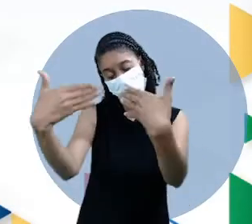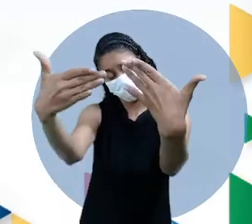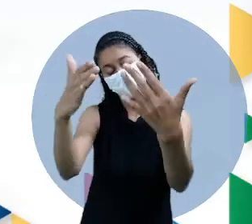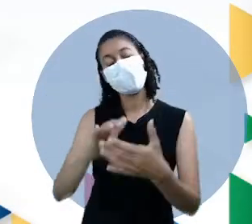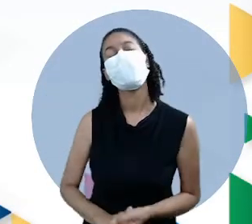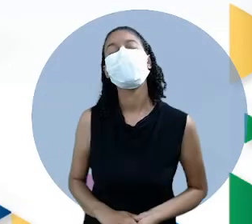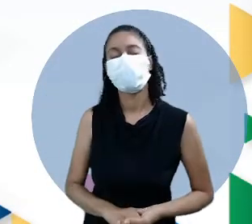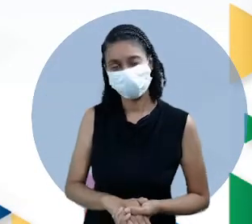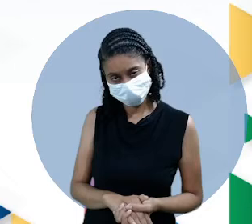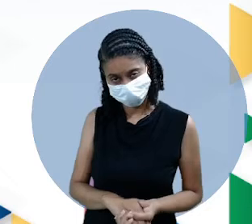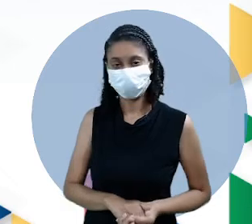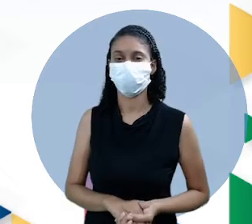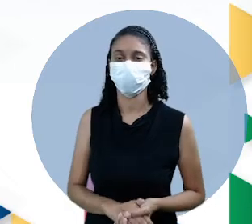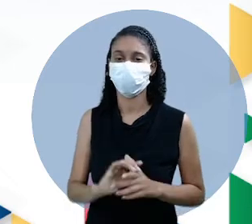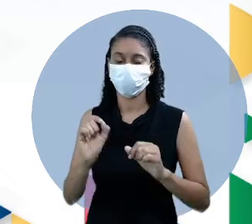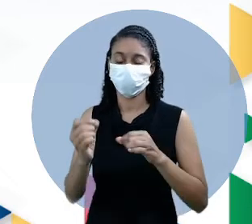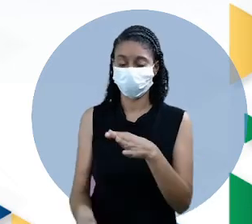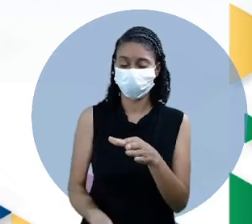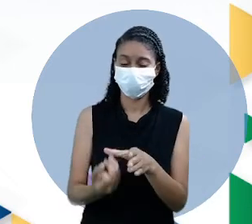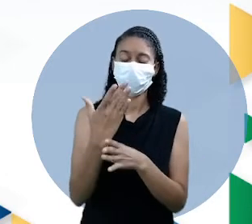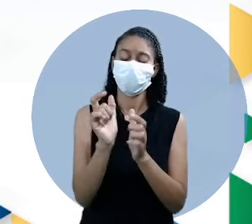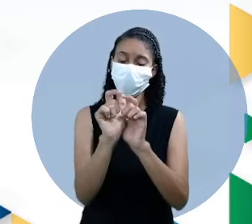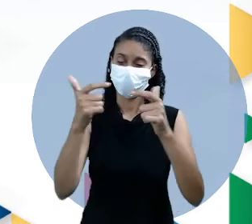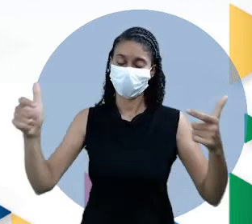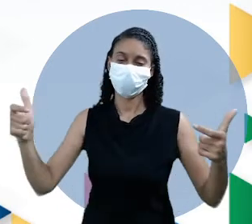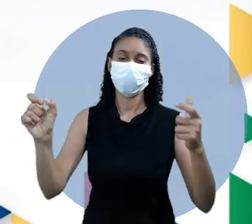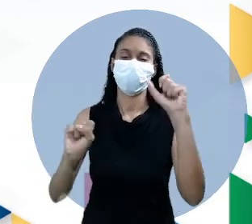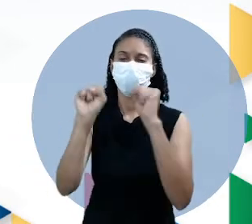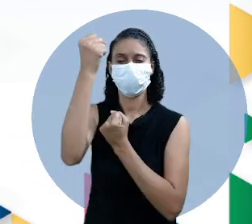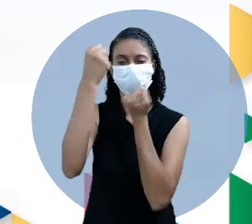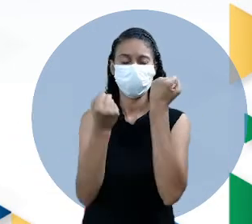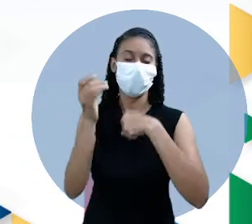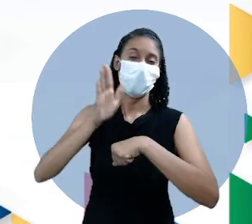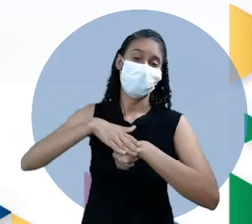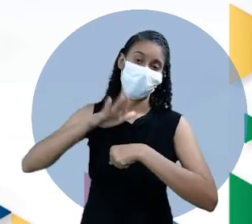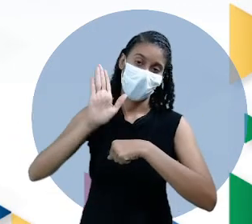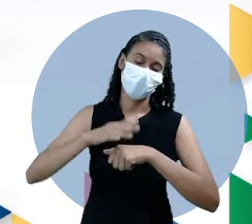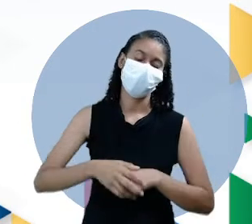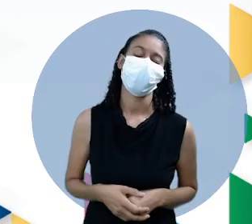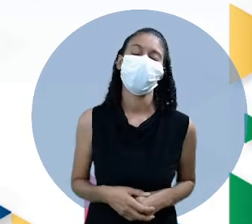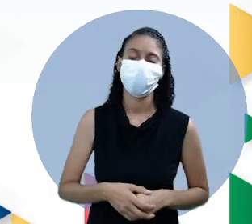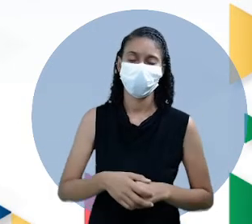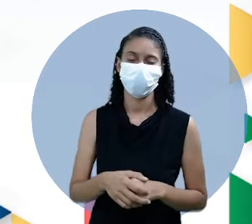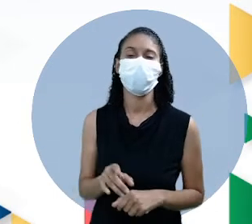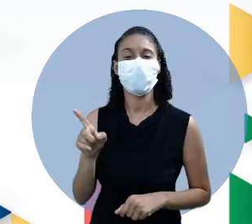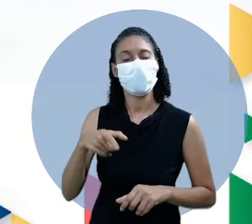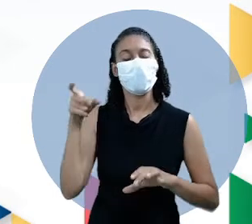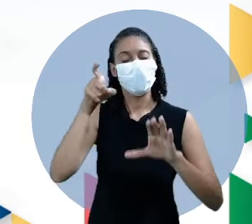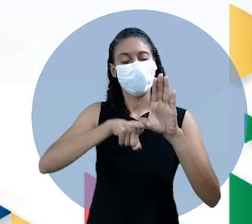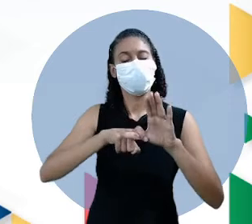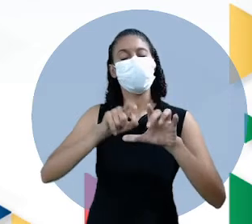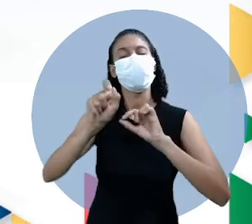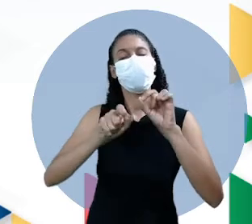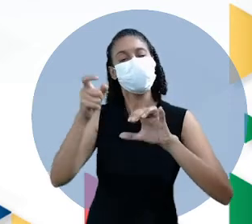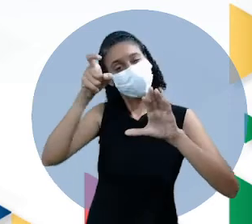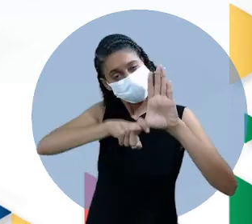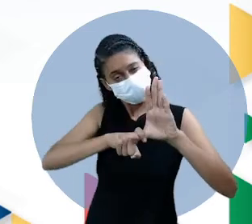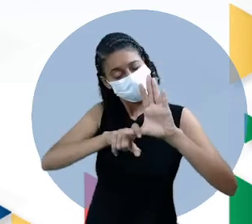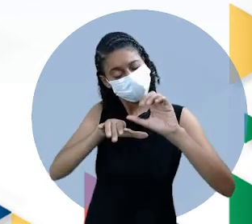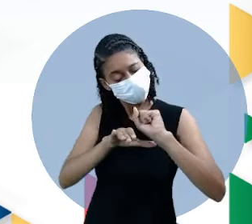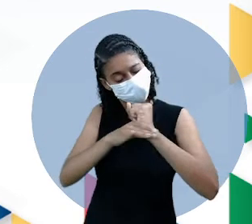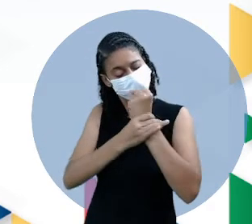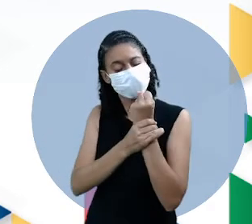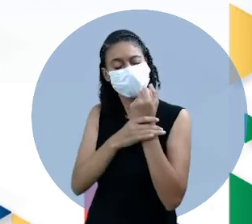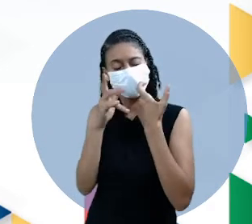né, um crescimento dessa industrialização, mas dependente também, né, uma dependência muito forte